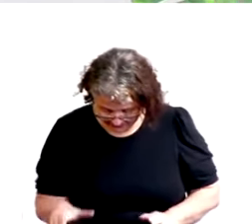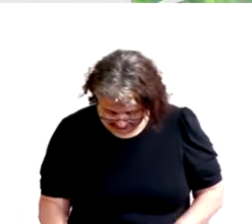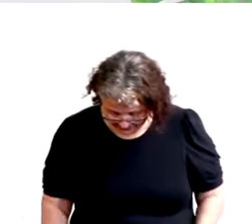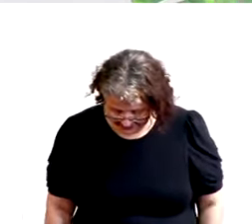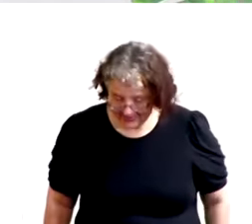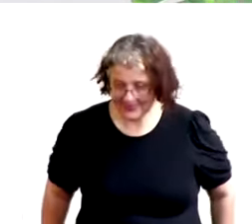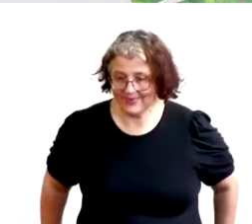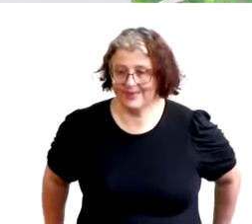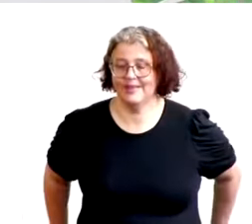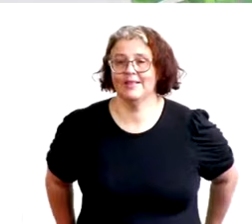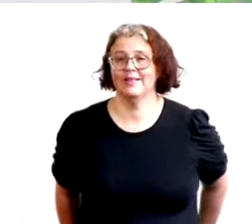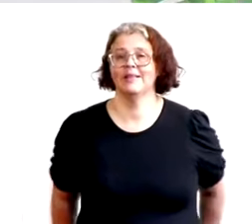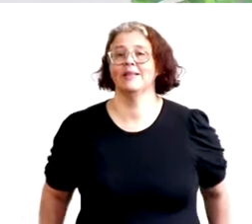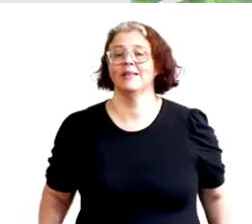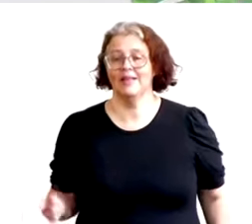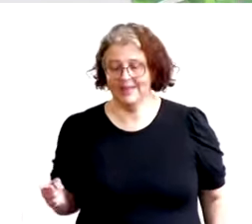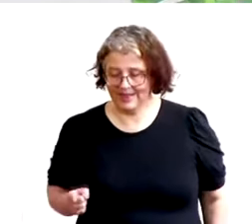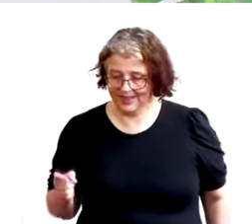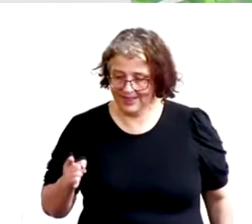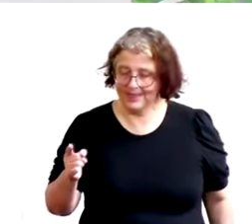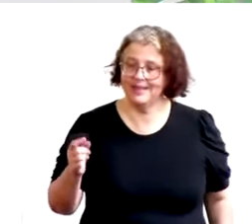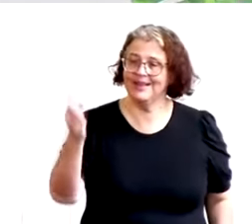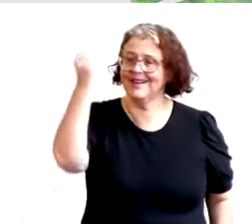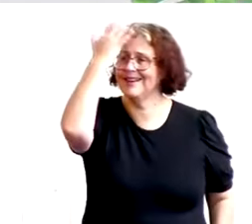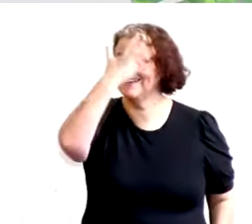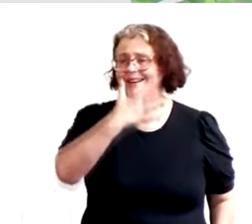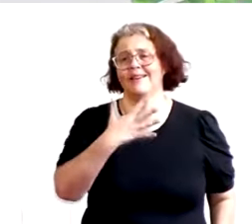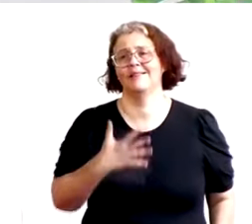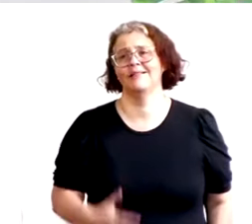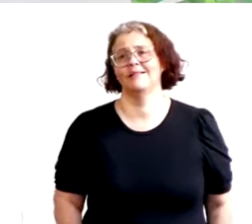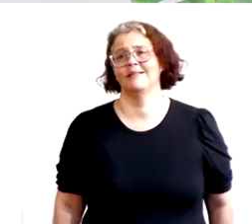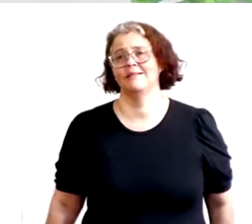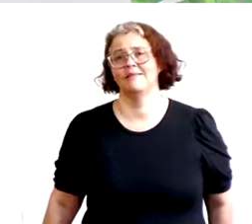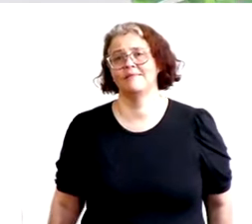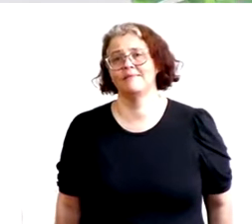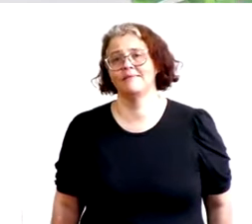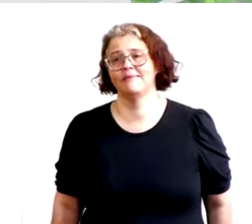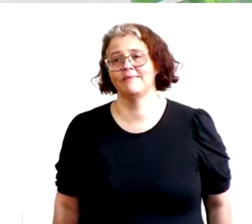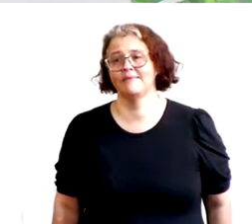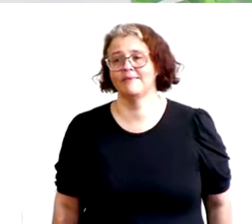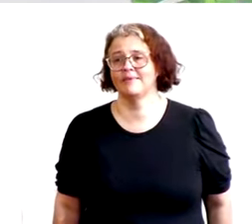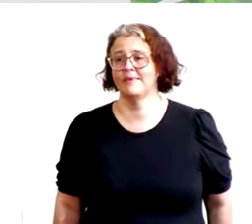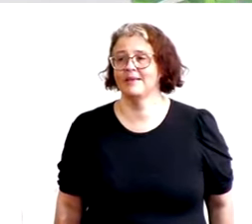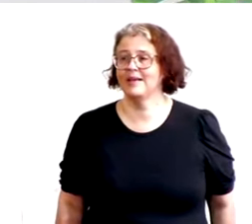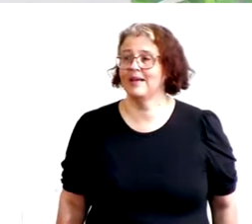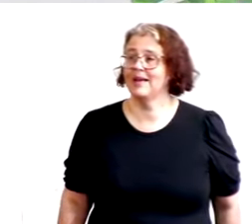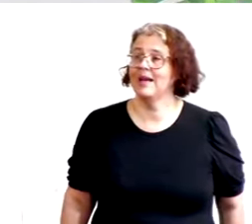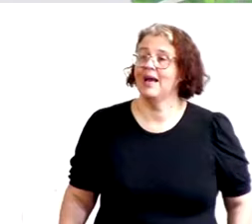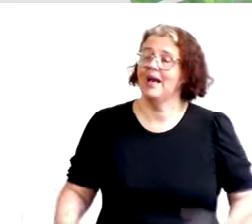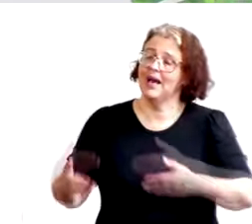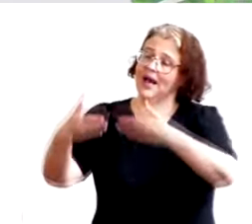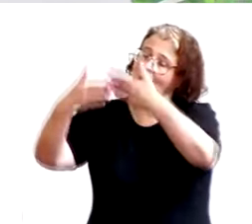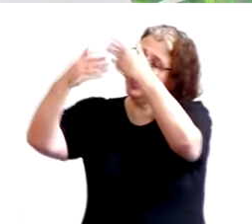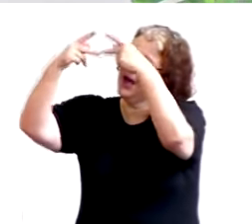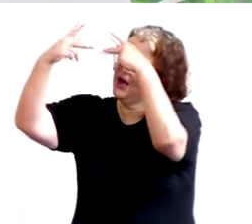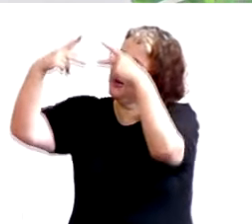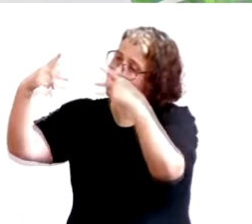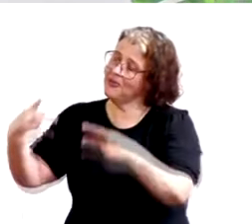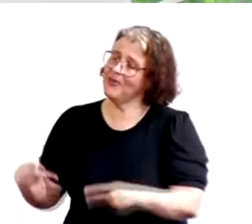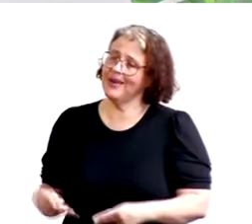se sou perpetuamente a sua graça pecado com a sua promessa para todas as